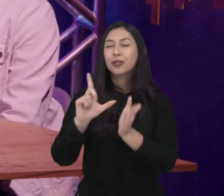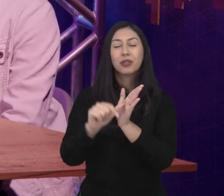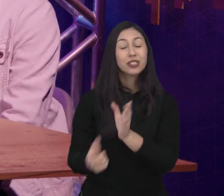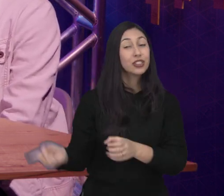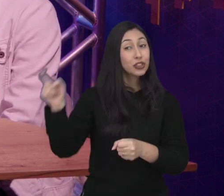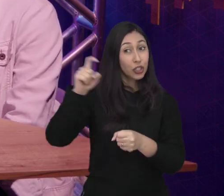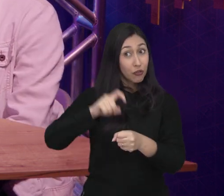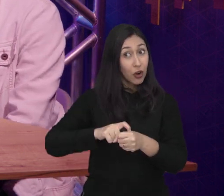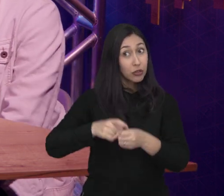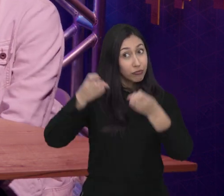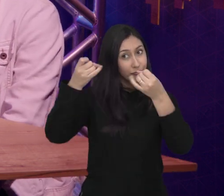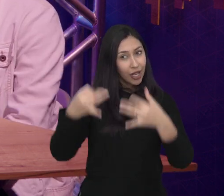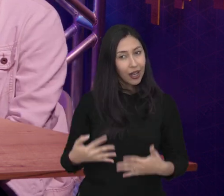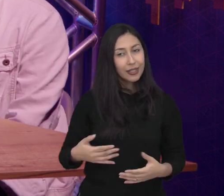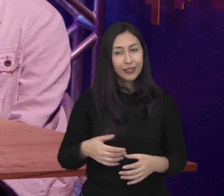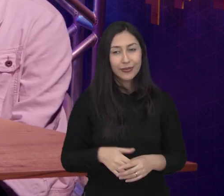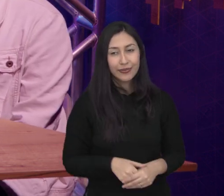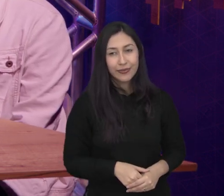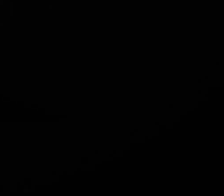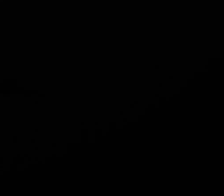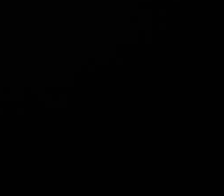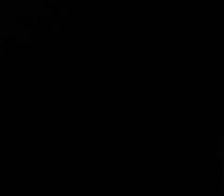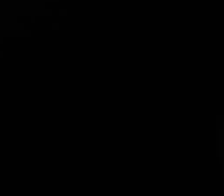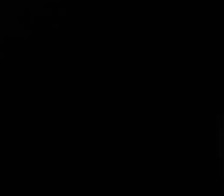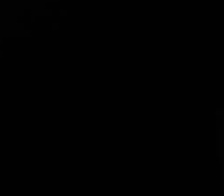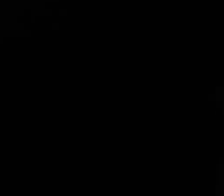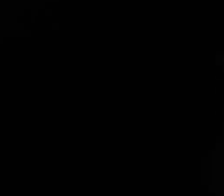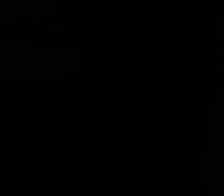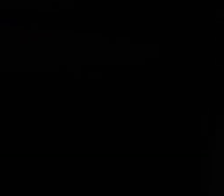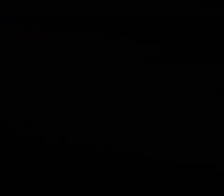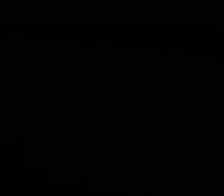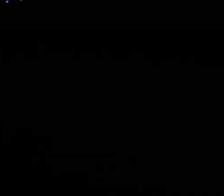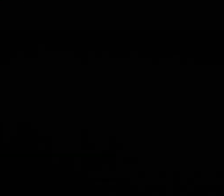e já continua contando essa história.